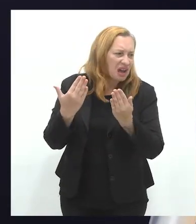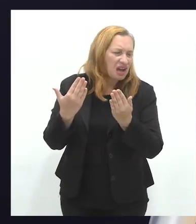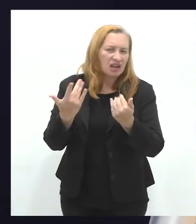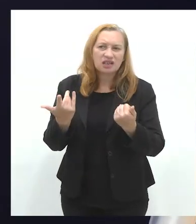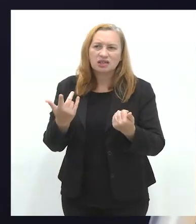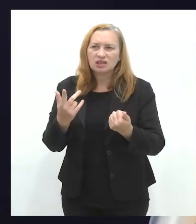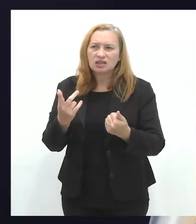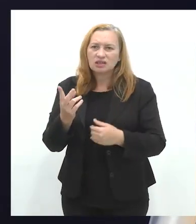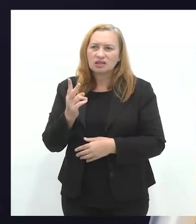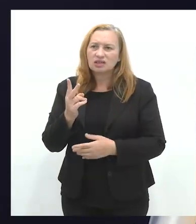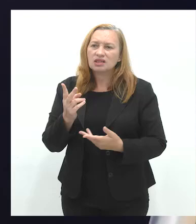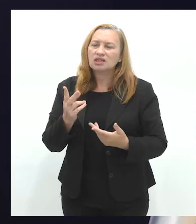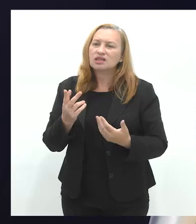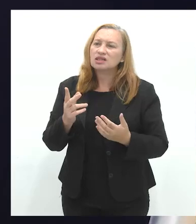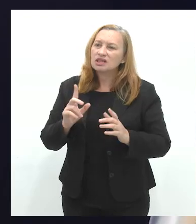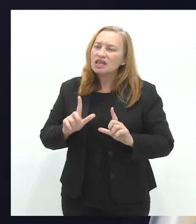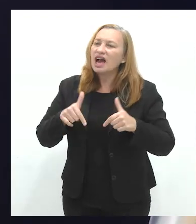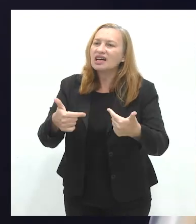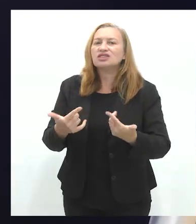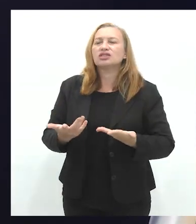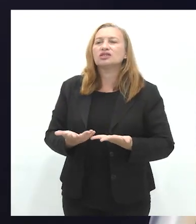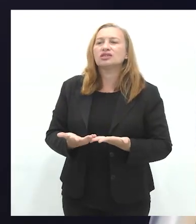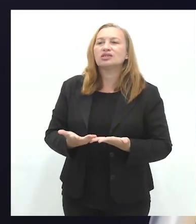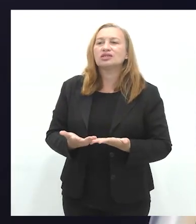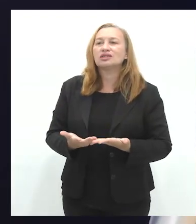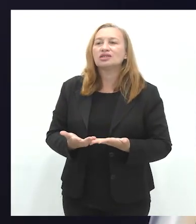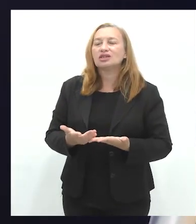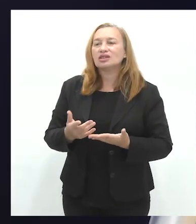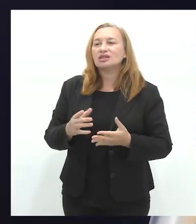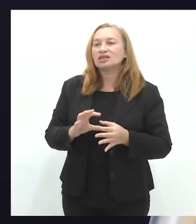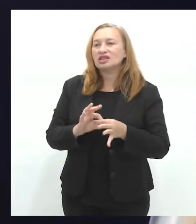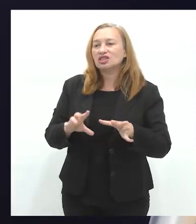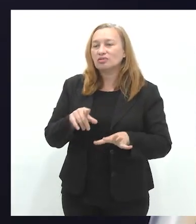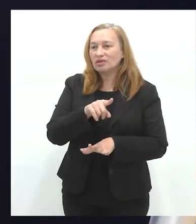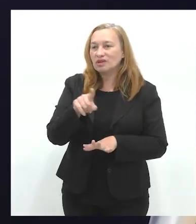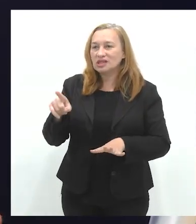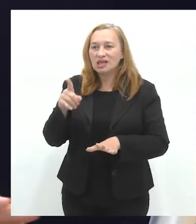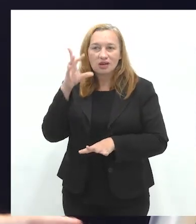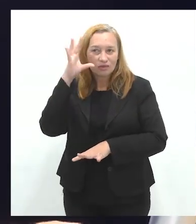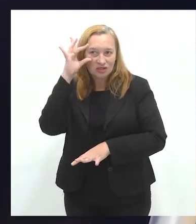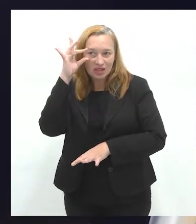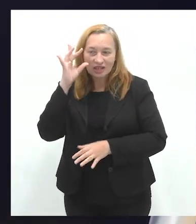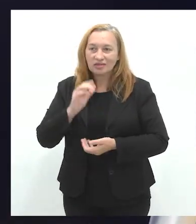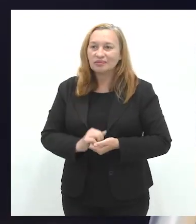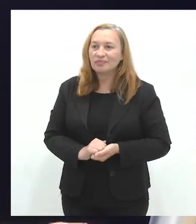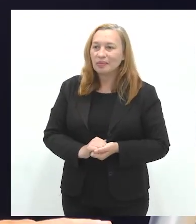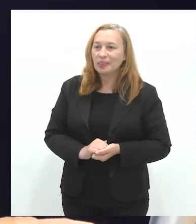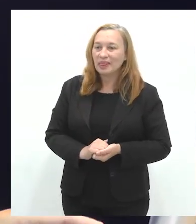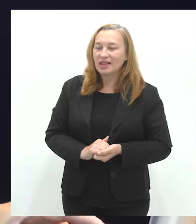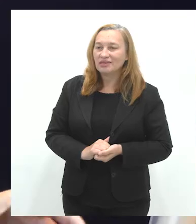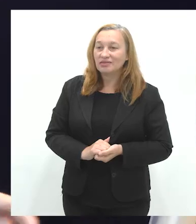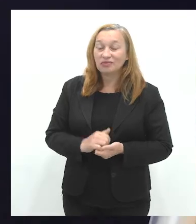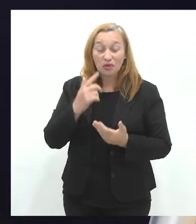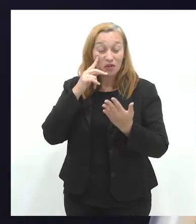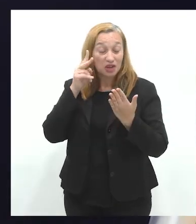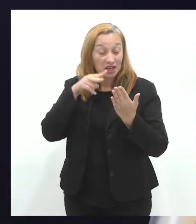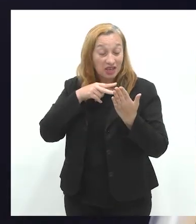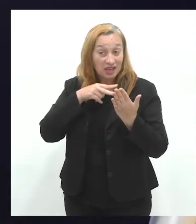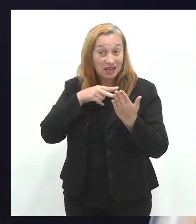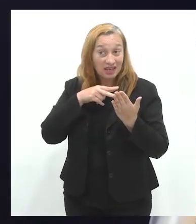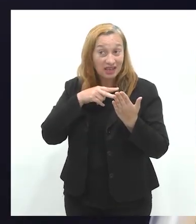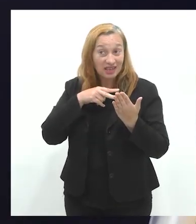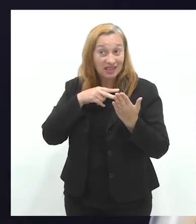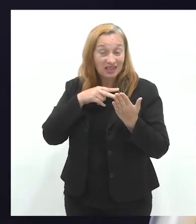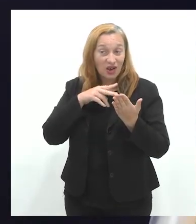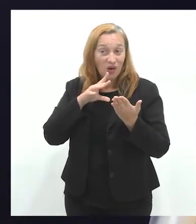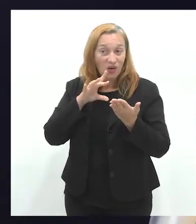lado, assume a sua essência e vai. E eu vou deixar aqui para vocês o meu Instagram. Vou dar